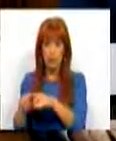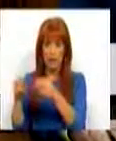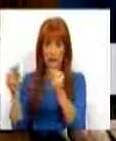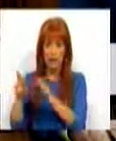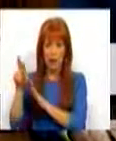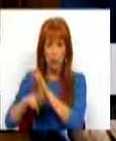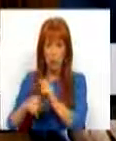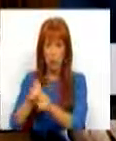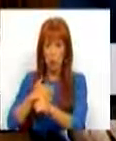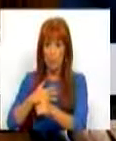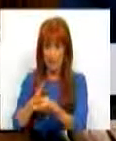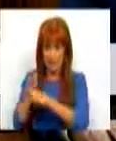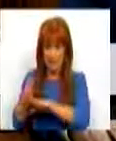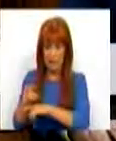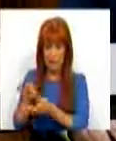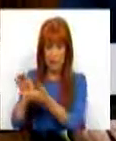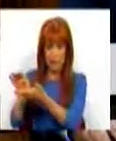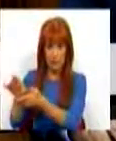processo, essa seria